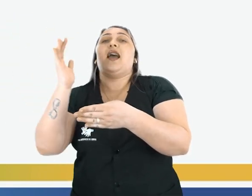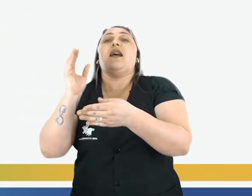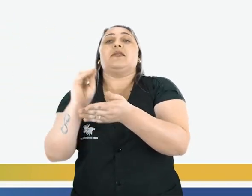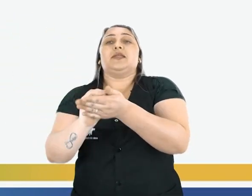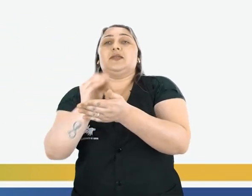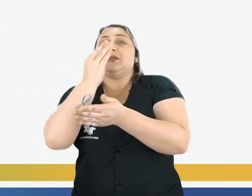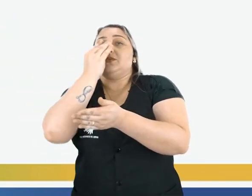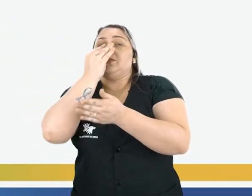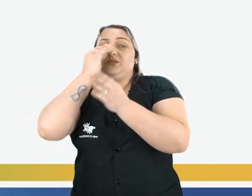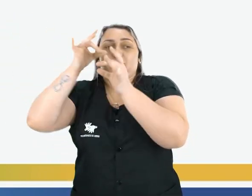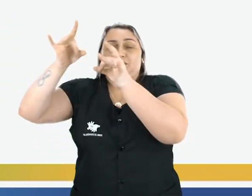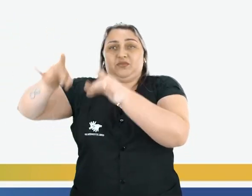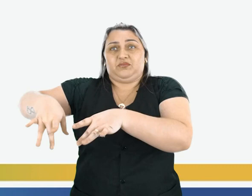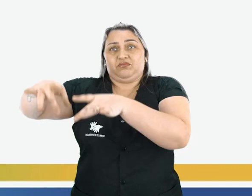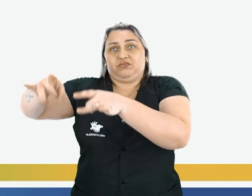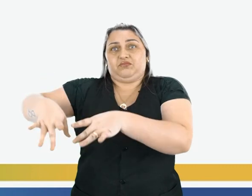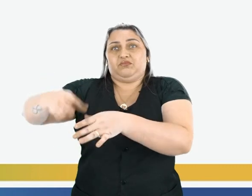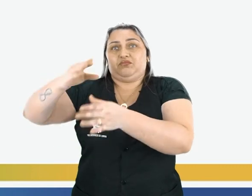tanto desejava.